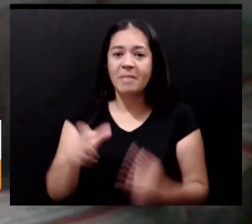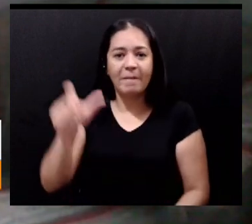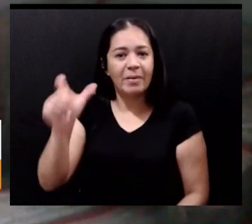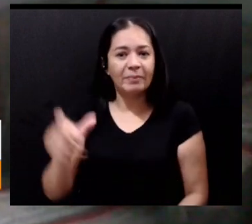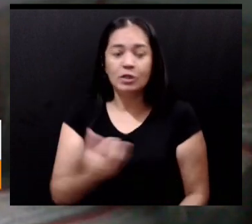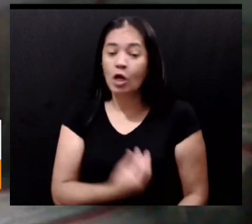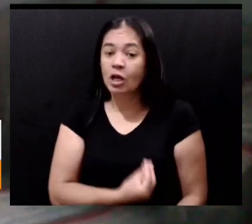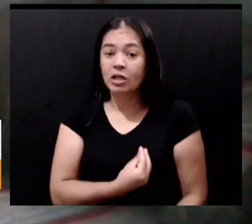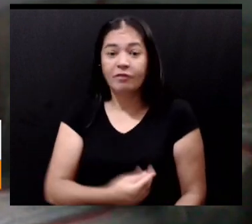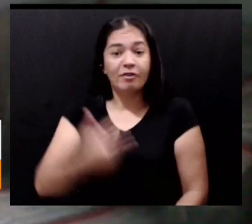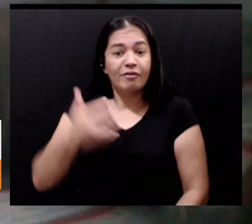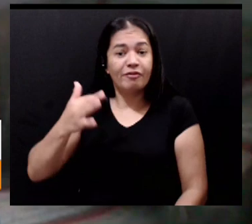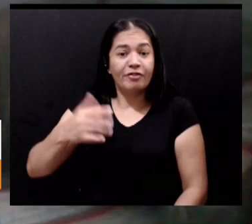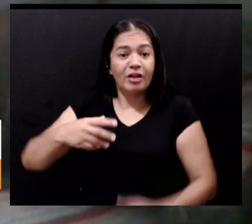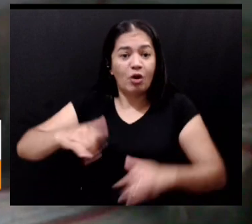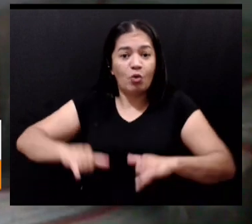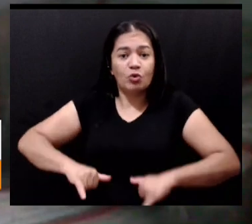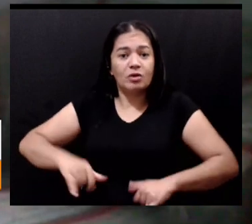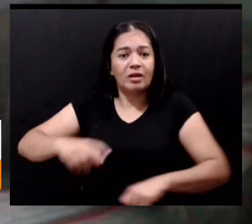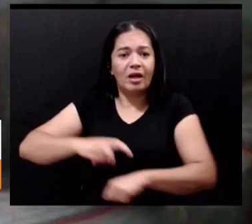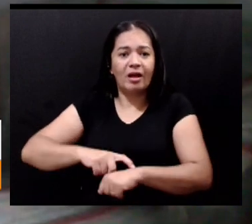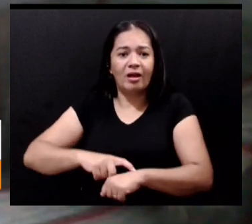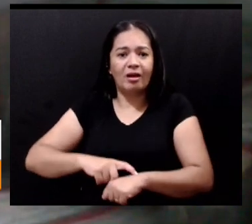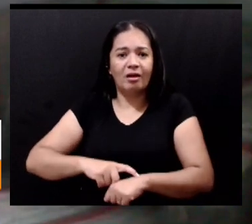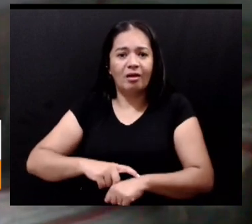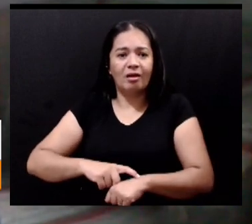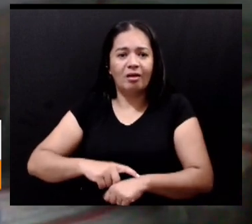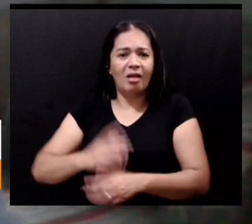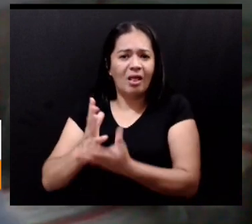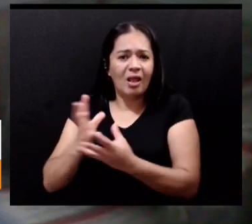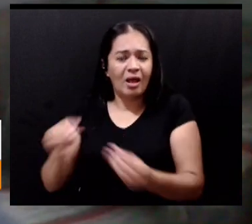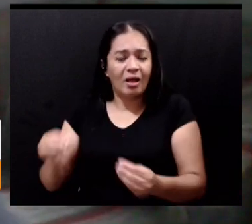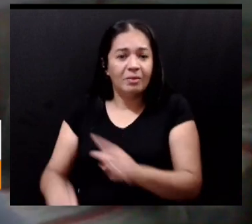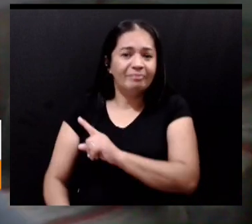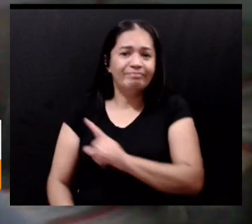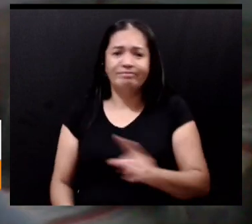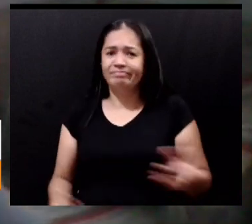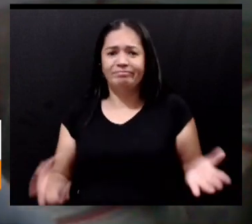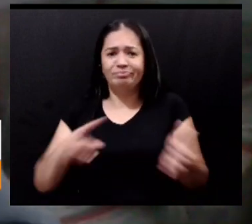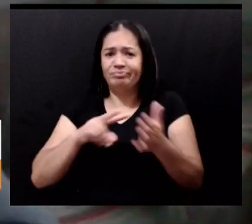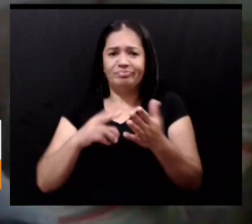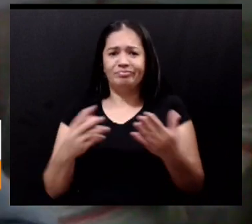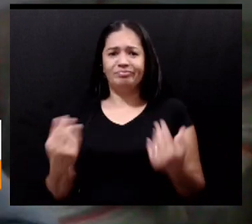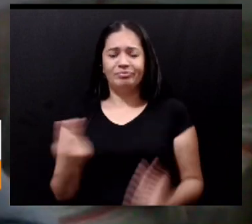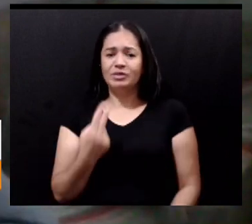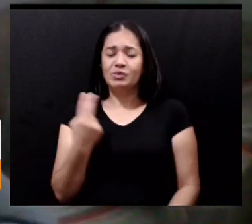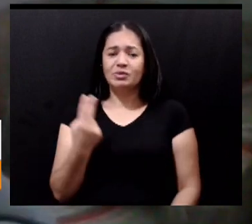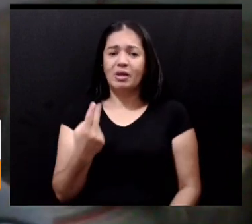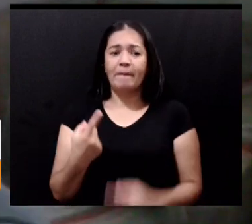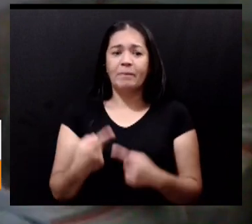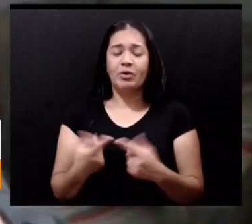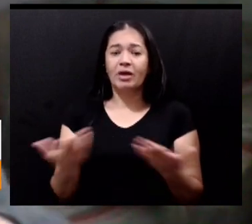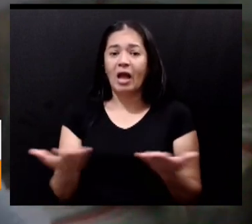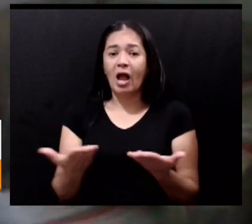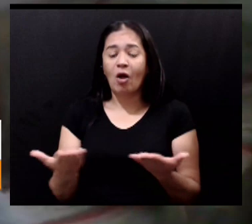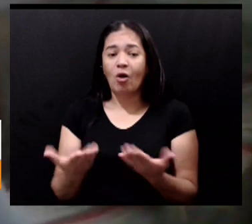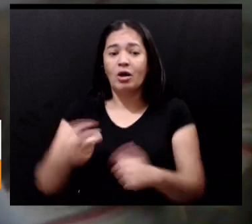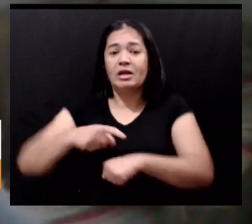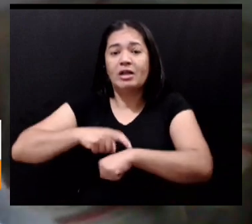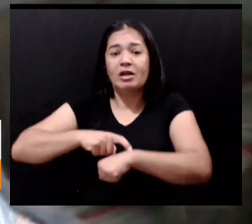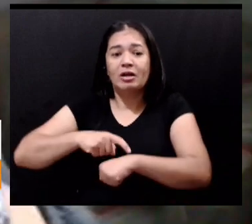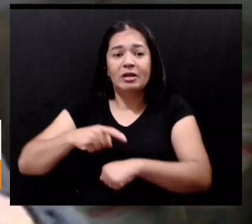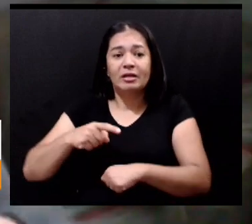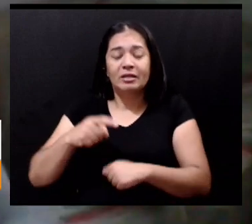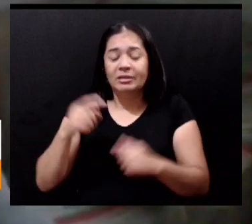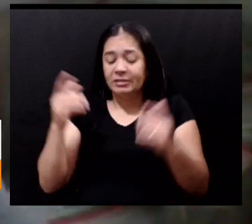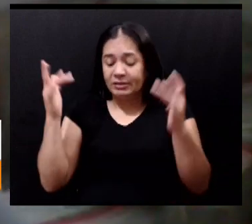hora, pensar que vai passar não faz o menor sentido. Mesmo porque a pessoa ela não está conseguindo olhar a